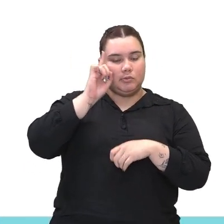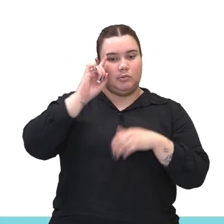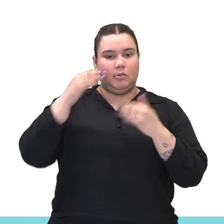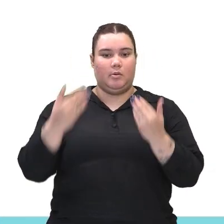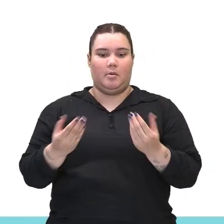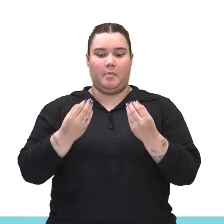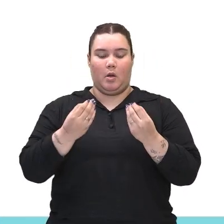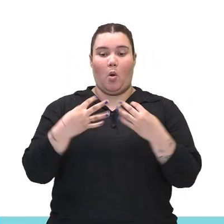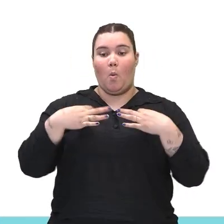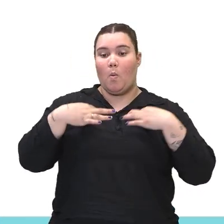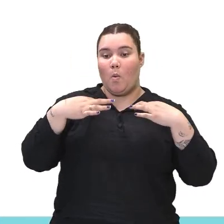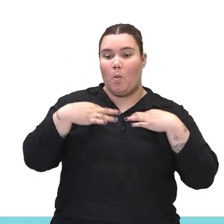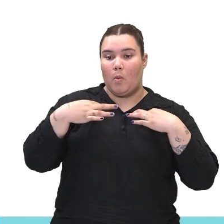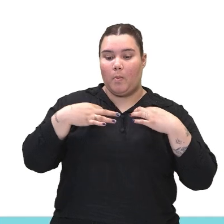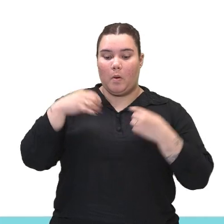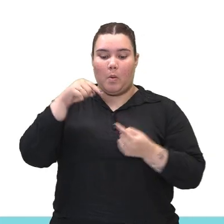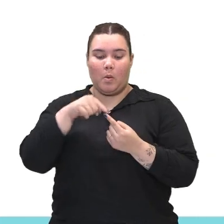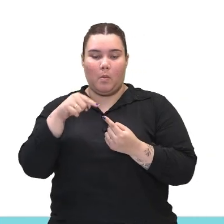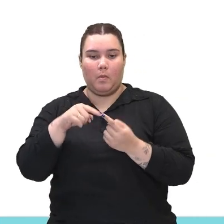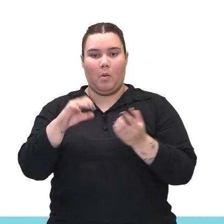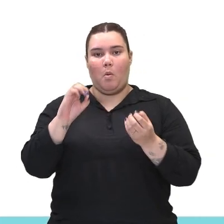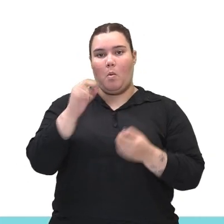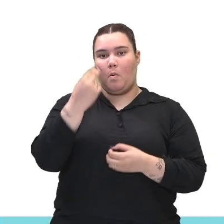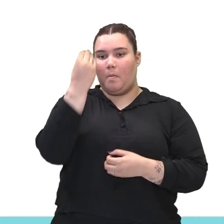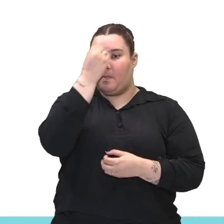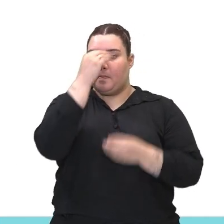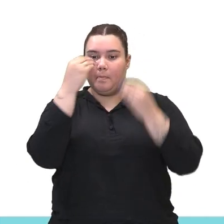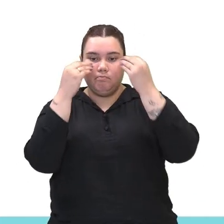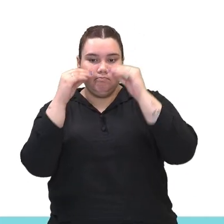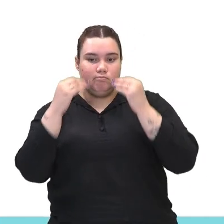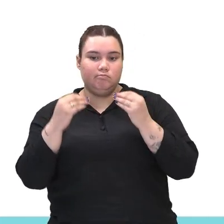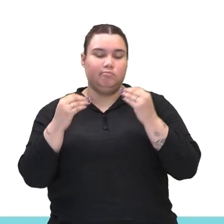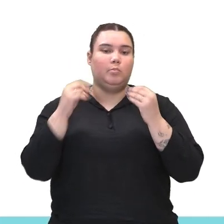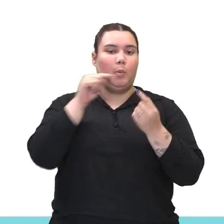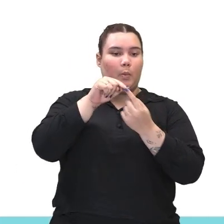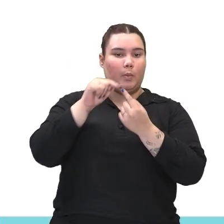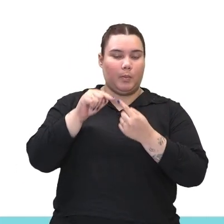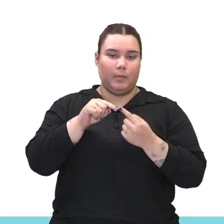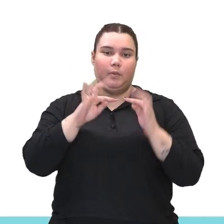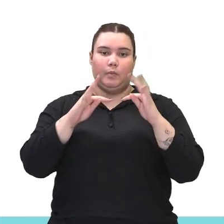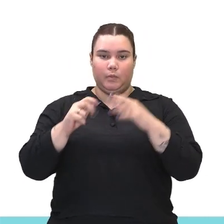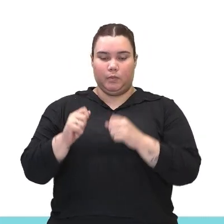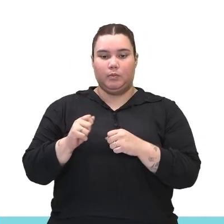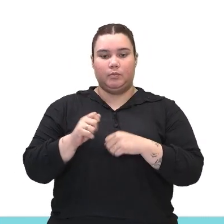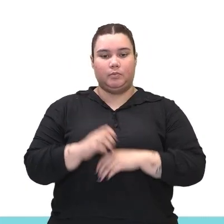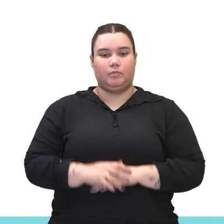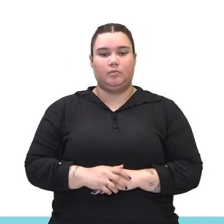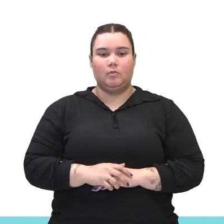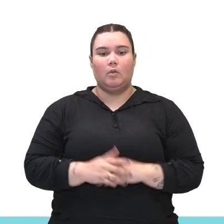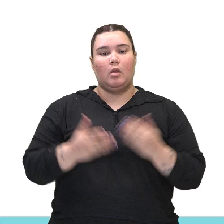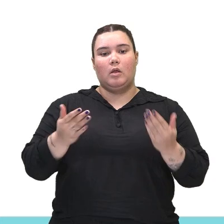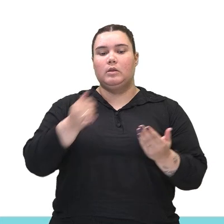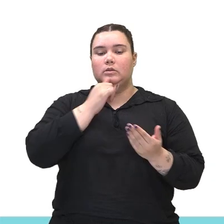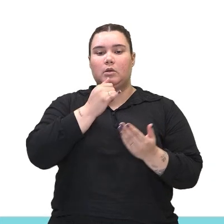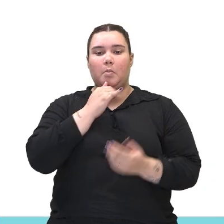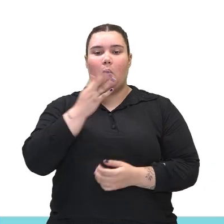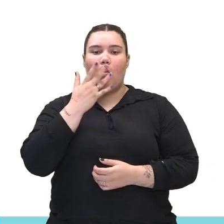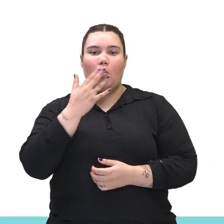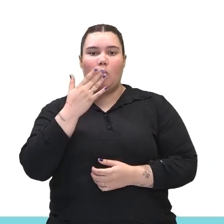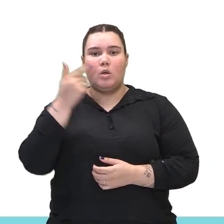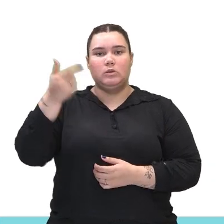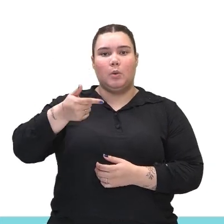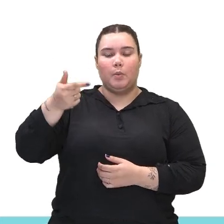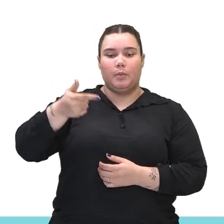para vestimenta, para maquiagem, para várias combinações. E quando falamos da cor secundária,